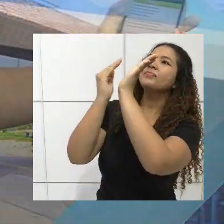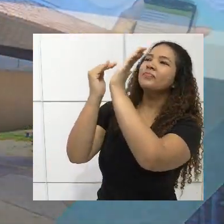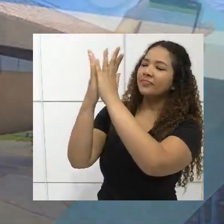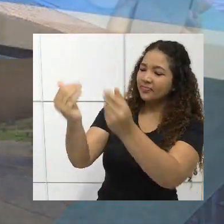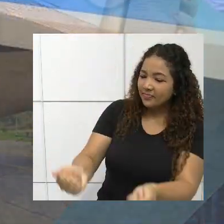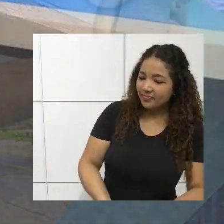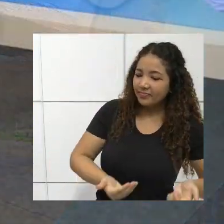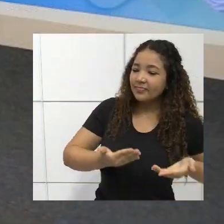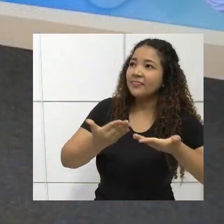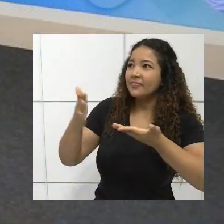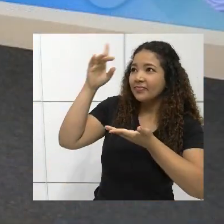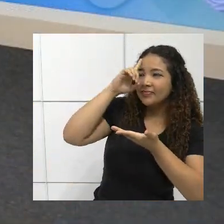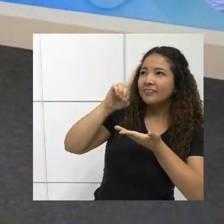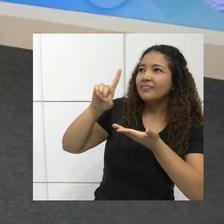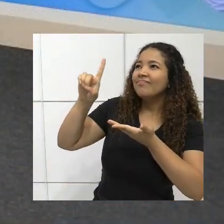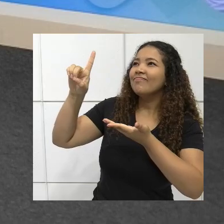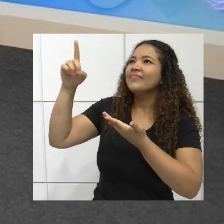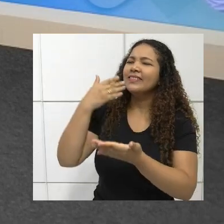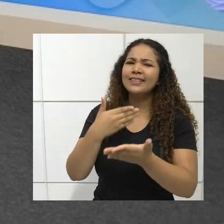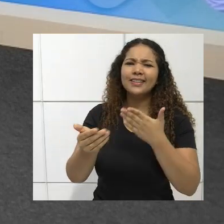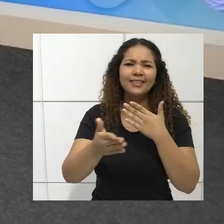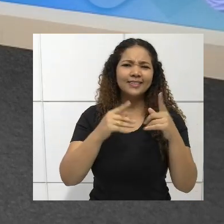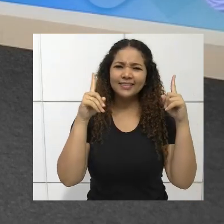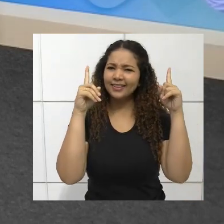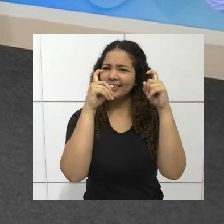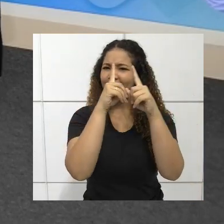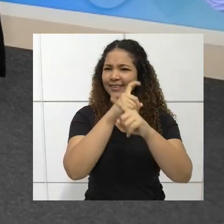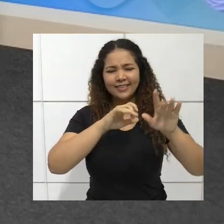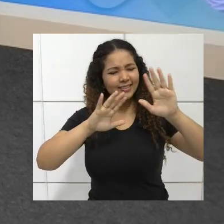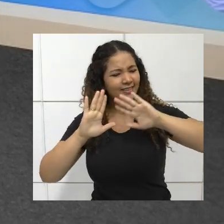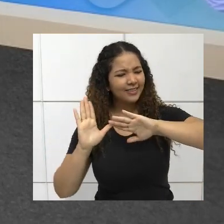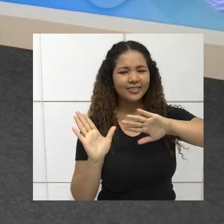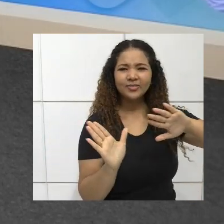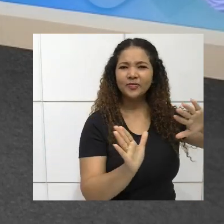louvar em meio às